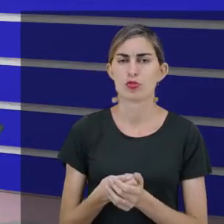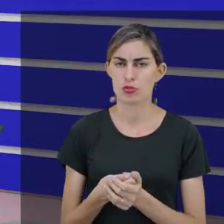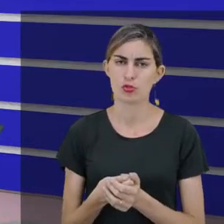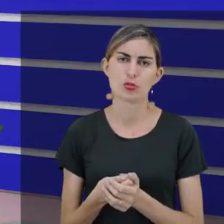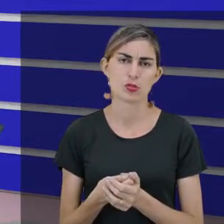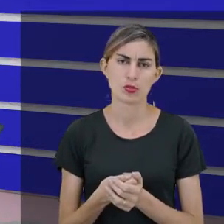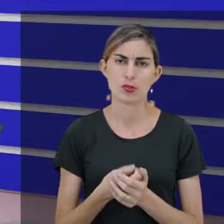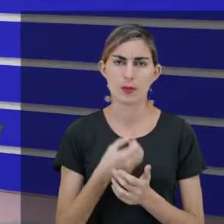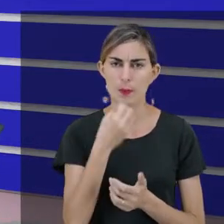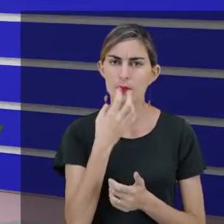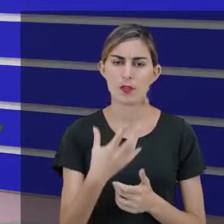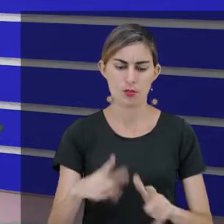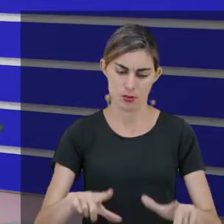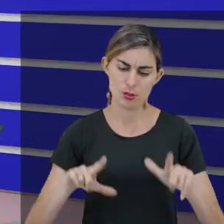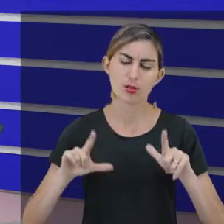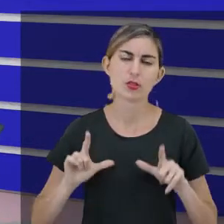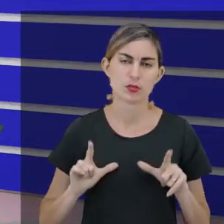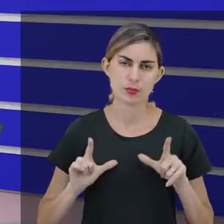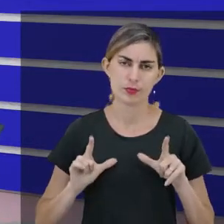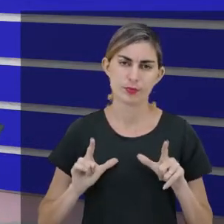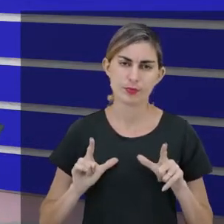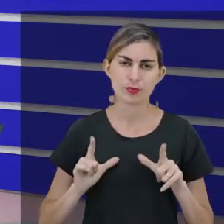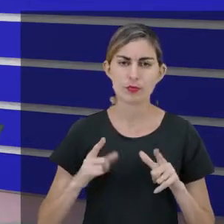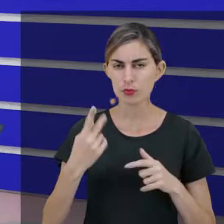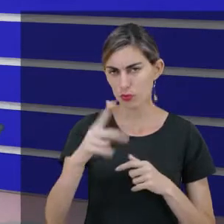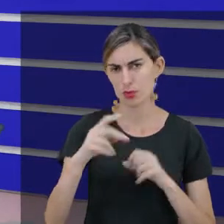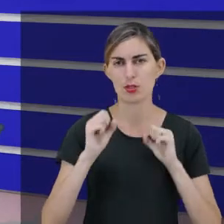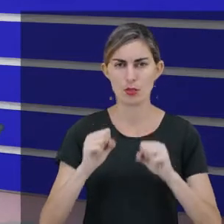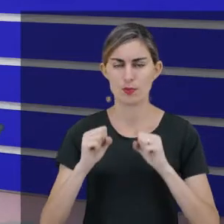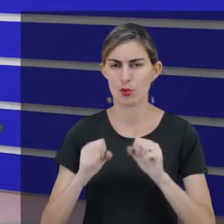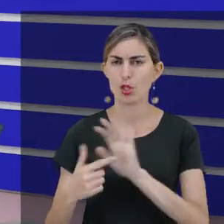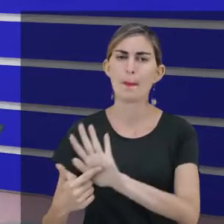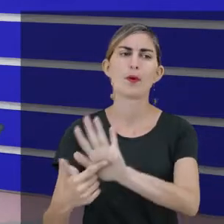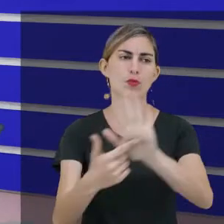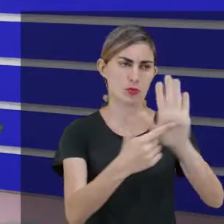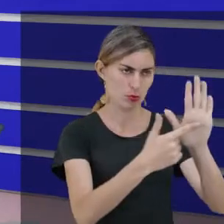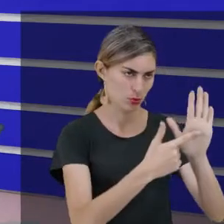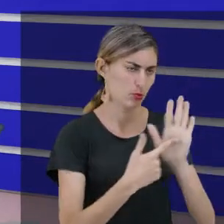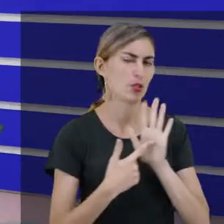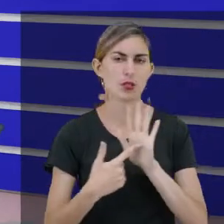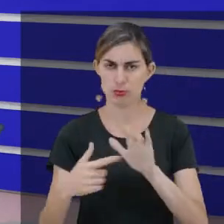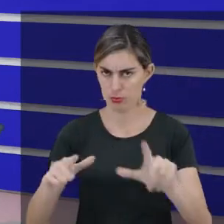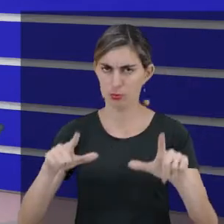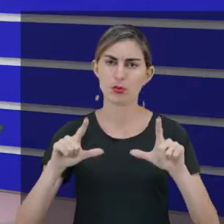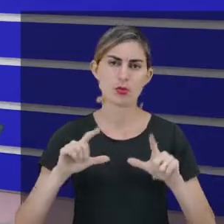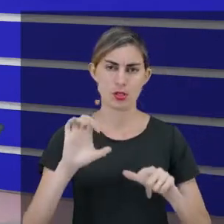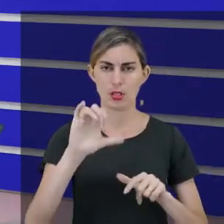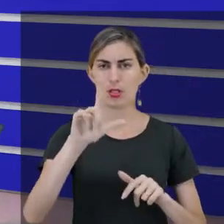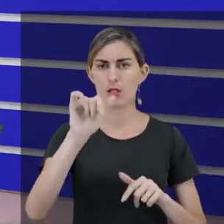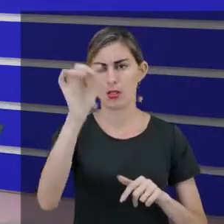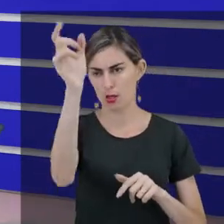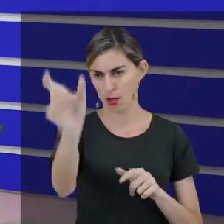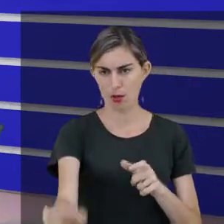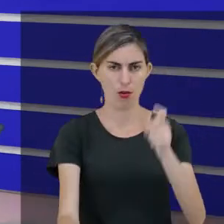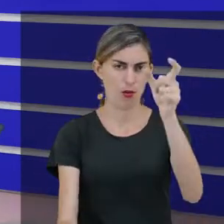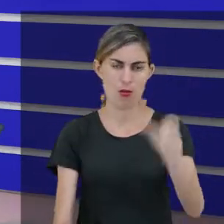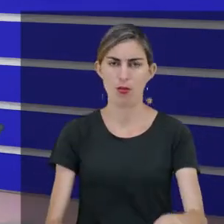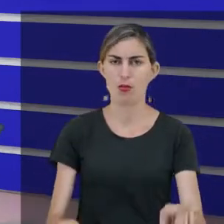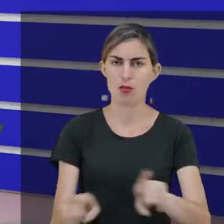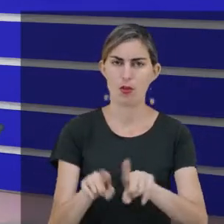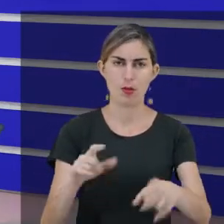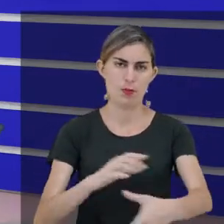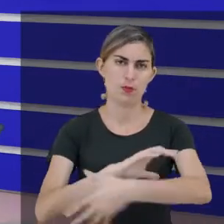benefício de se ter um certificado, né, de você poder mostrar esse certificado para o seu cliente, para seu fornecedor, que você